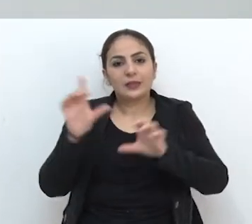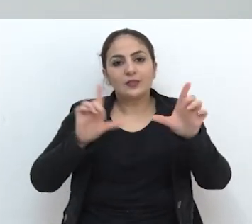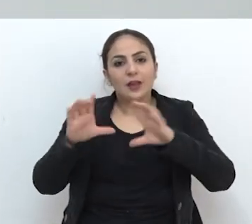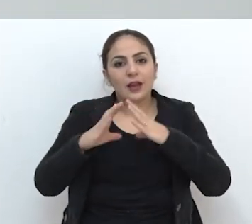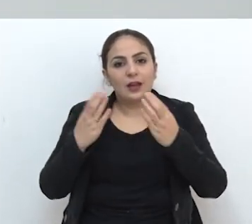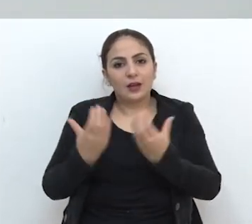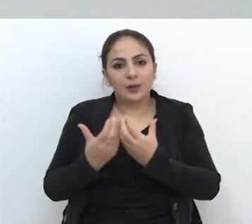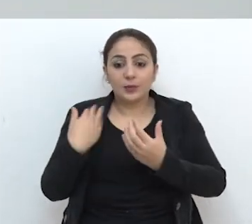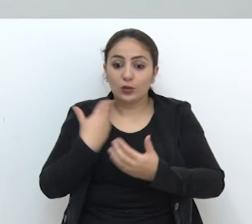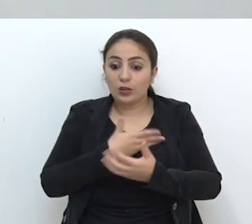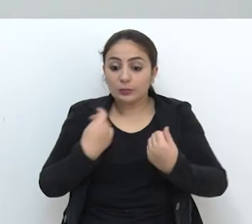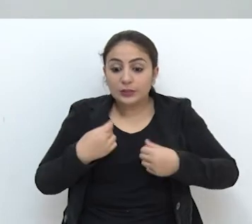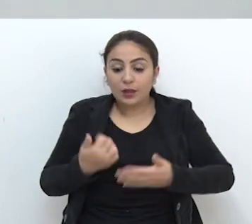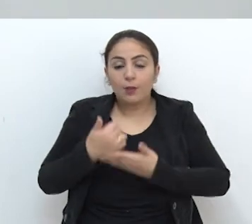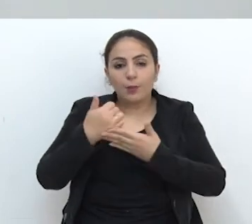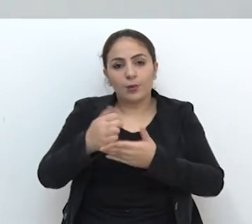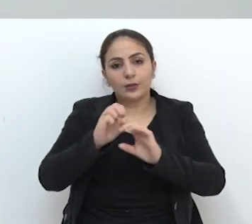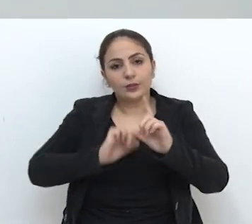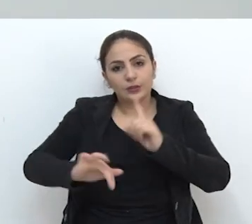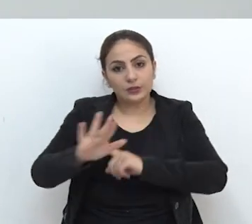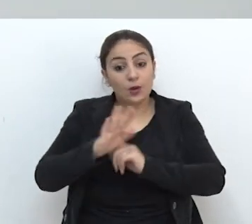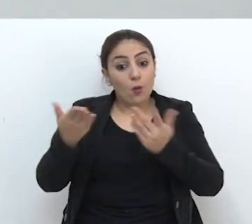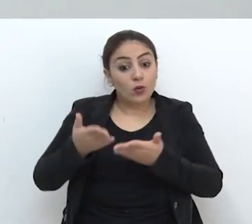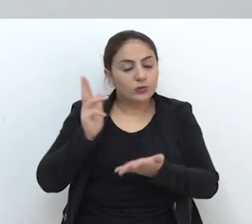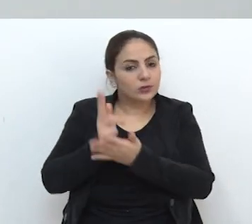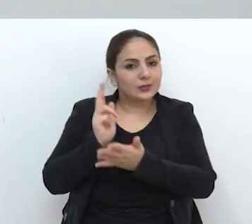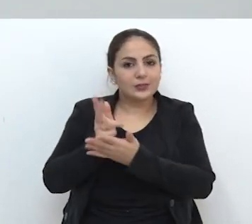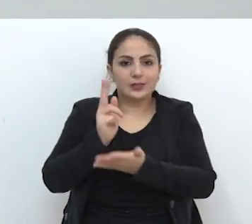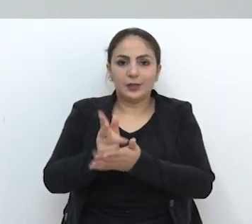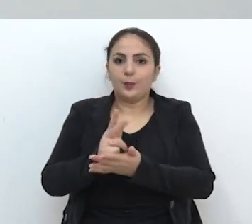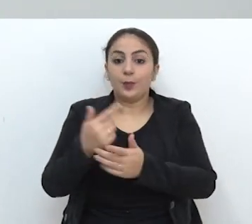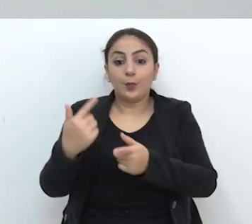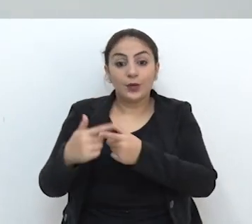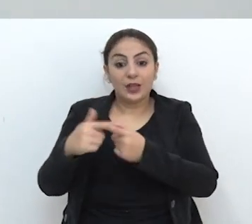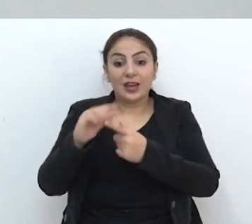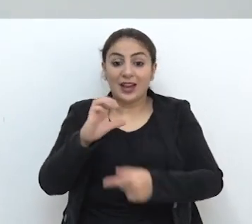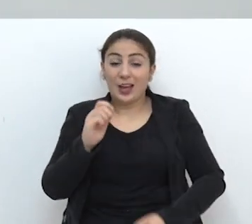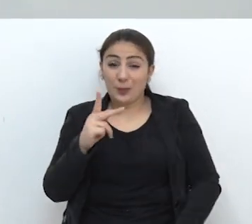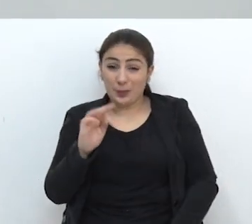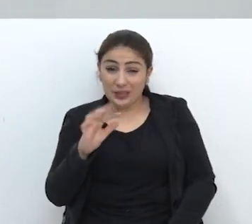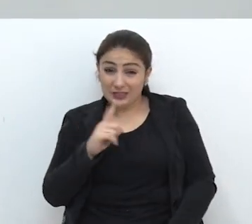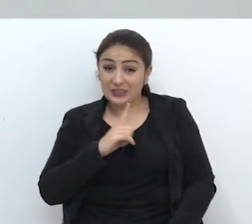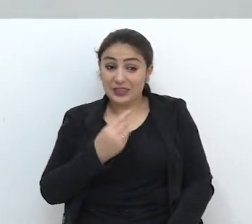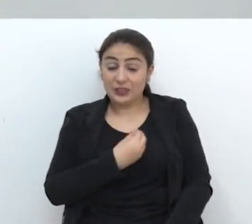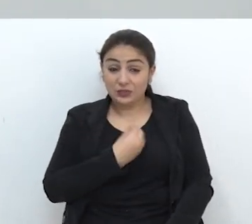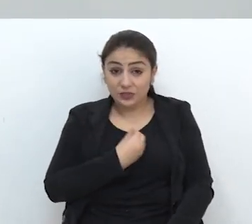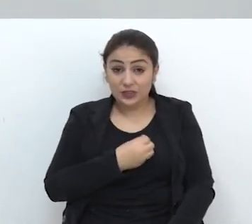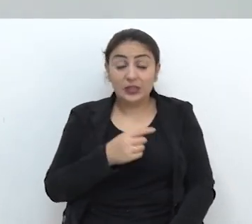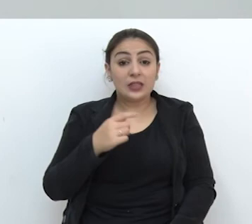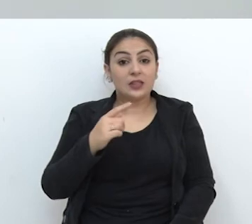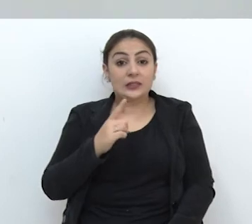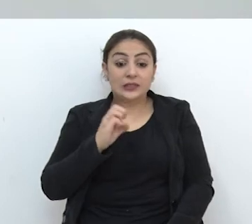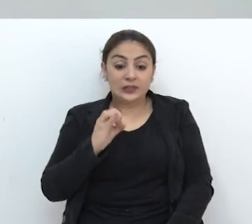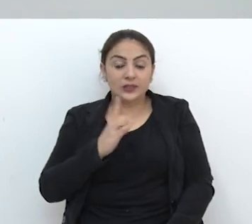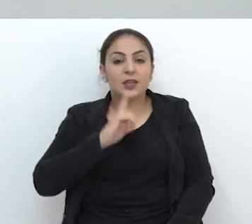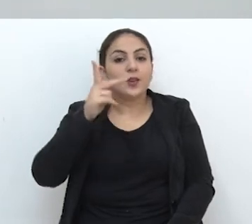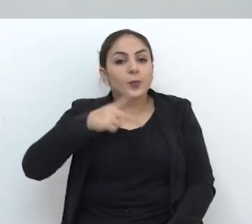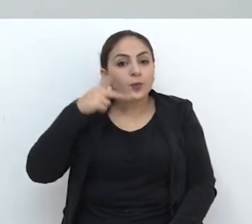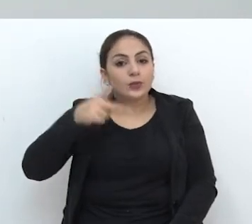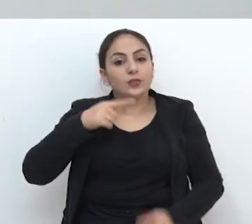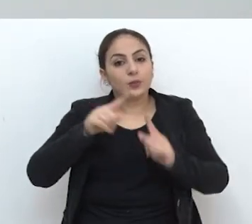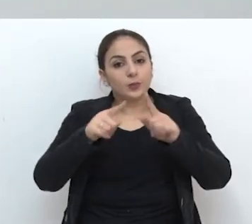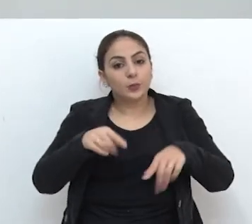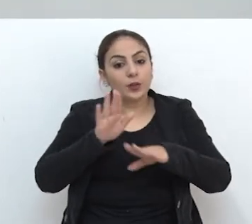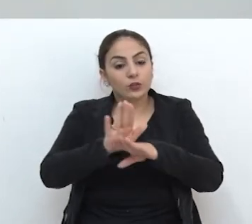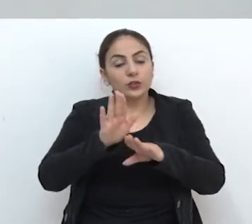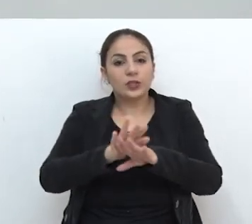Nós precisamos muito hoje do apoio da sociedade, hoje e sempre, né? Enquanto o CAPA existir, enquanto exigir políticas públicas em